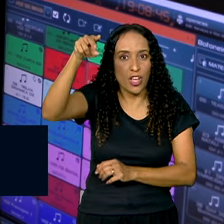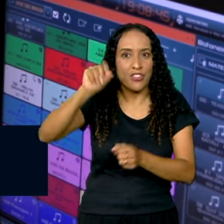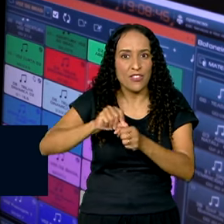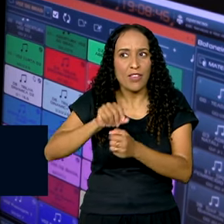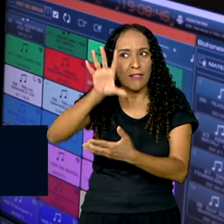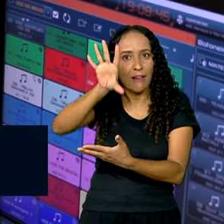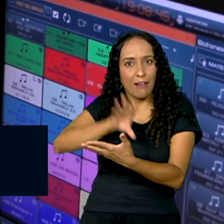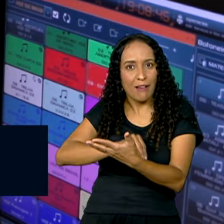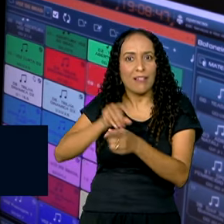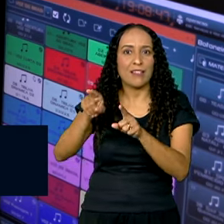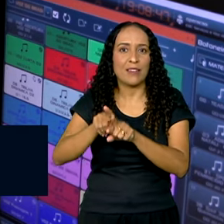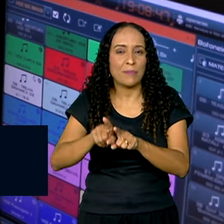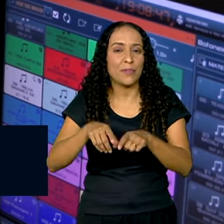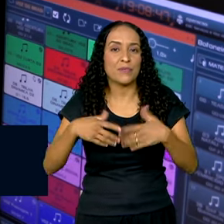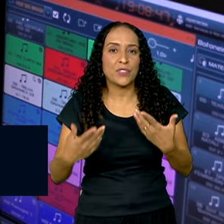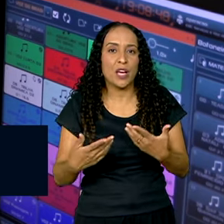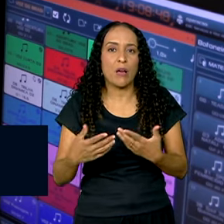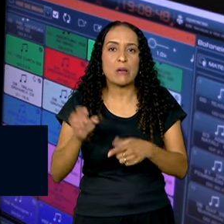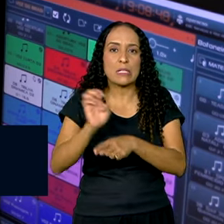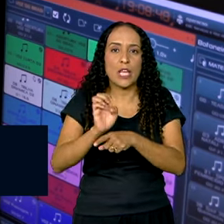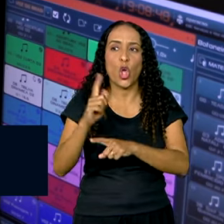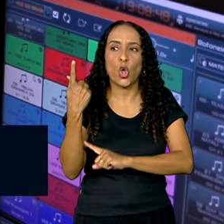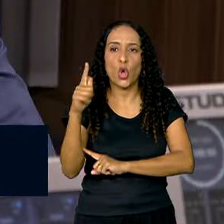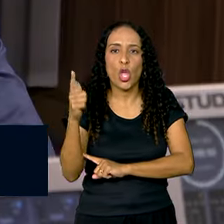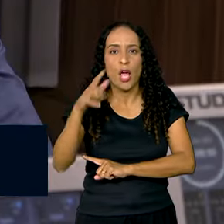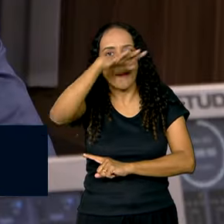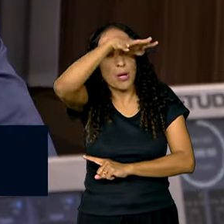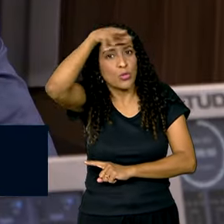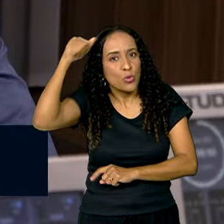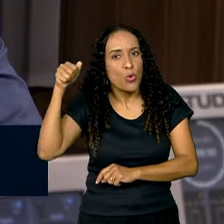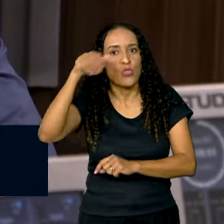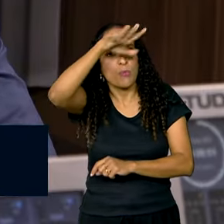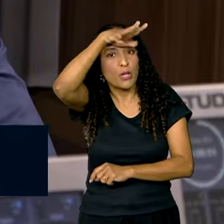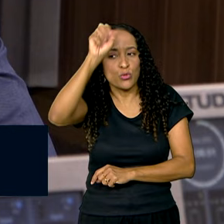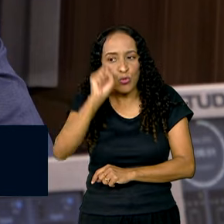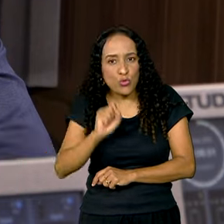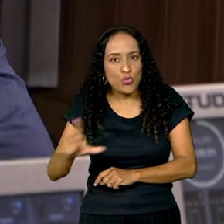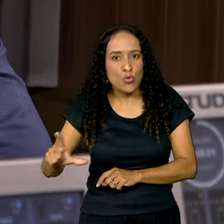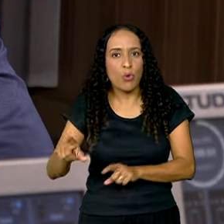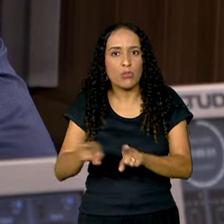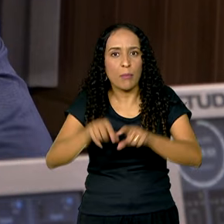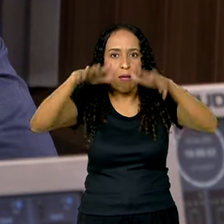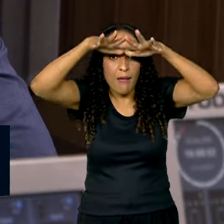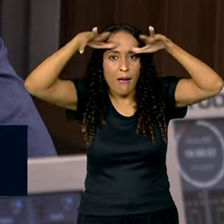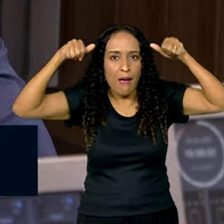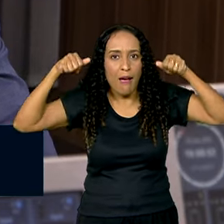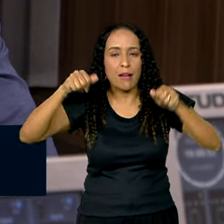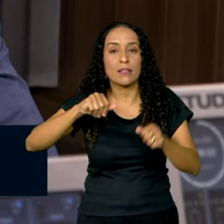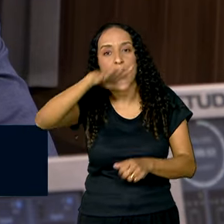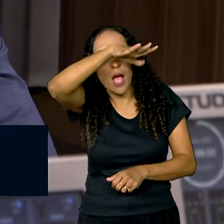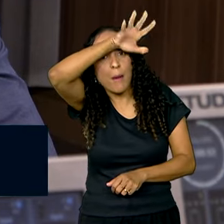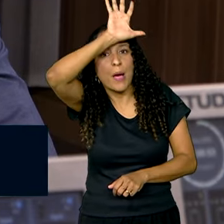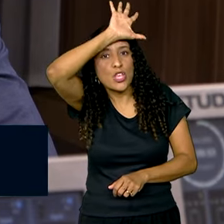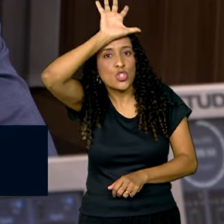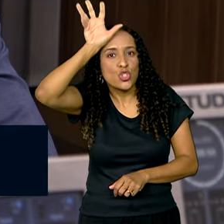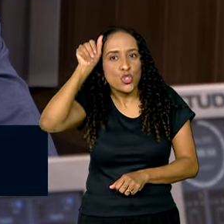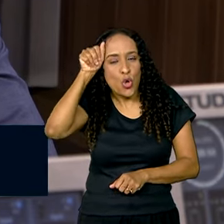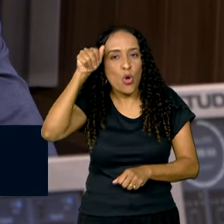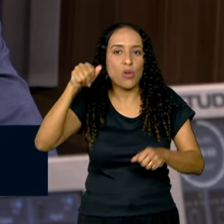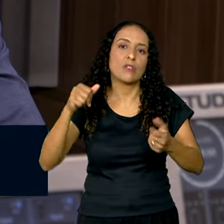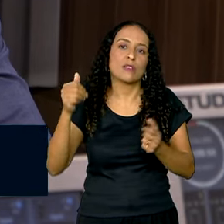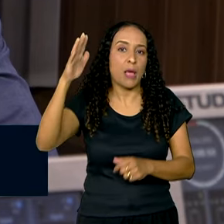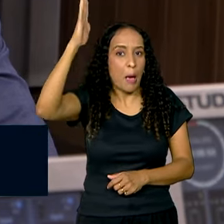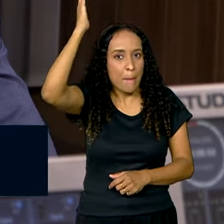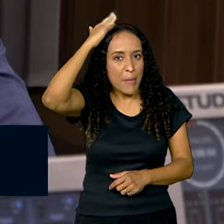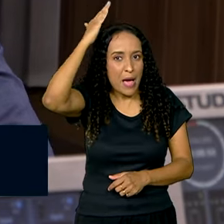amigo então estados de Goiás Mato Grosso Mato Grosso do Sul Acre Amazonas Amapá Pará